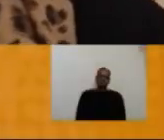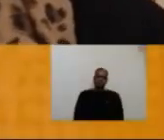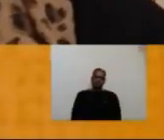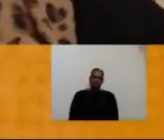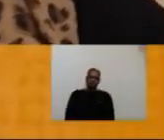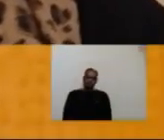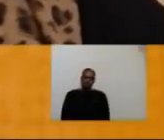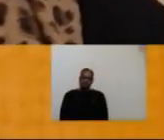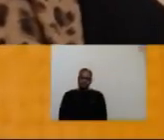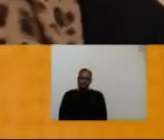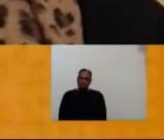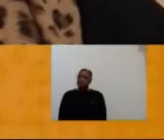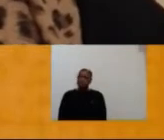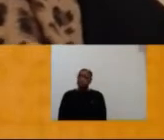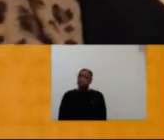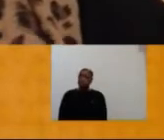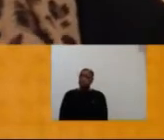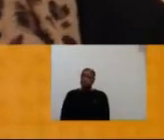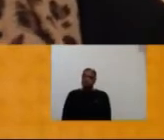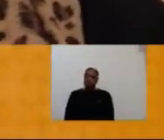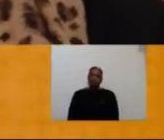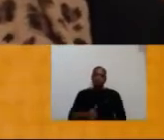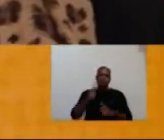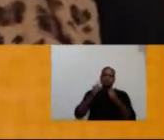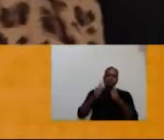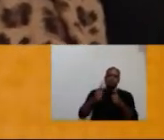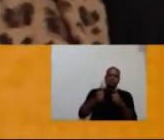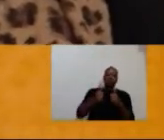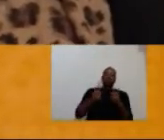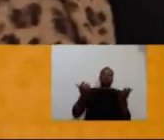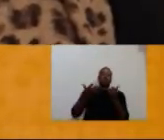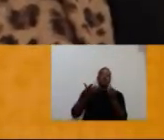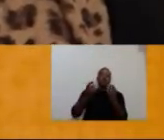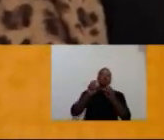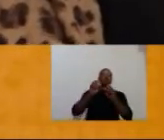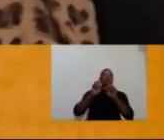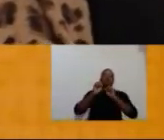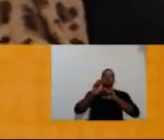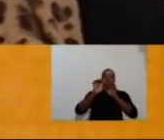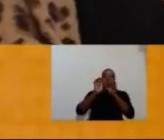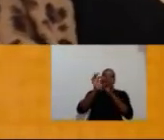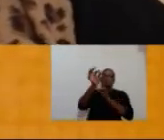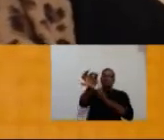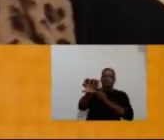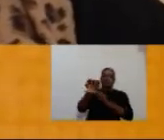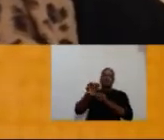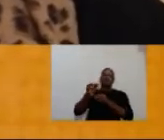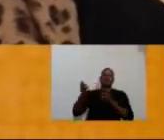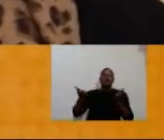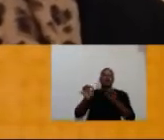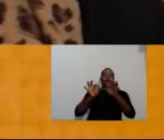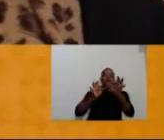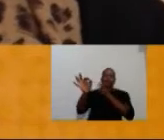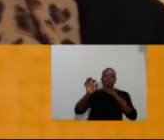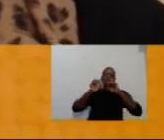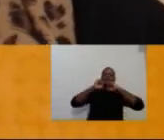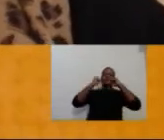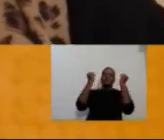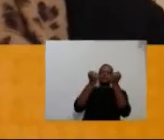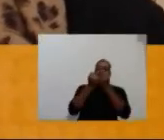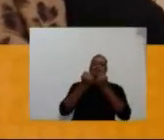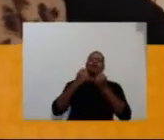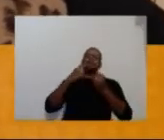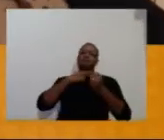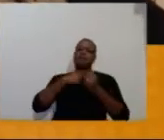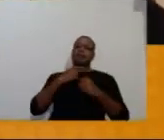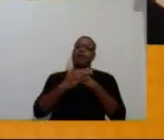atividade na modalidade à distância, trazendo para vocês um seminário que foi cuidadosamente preparado na